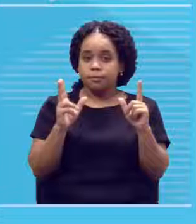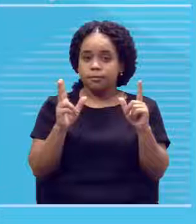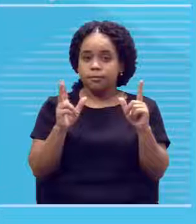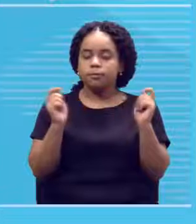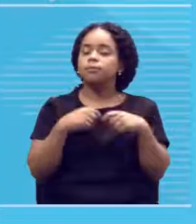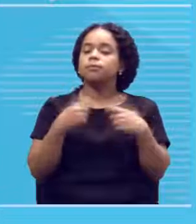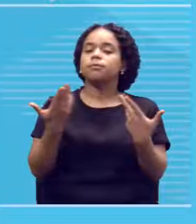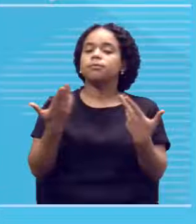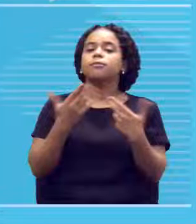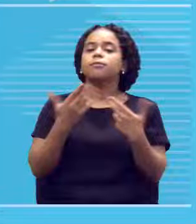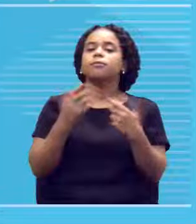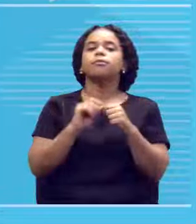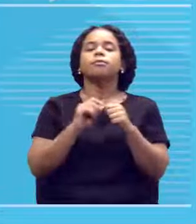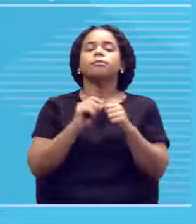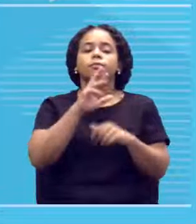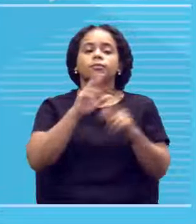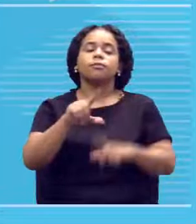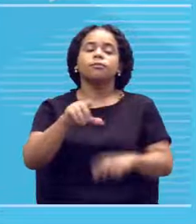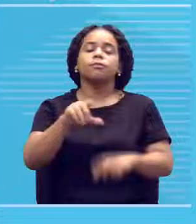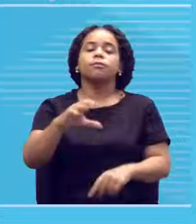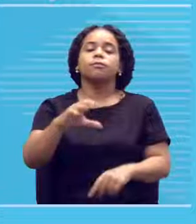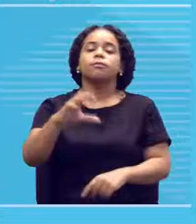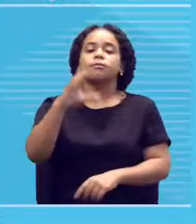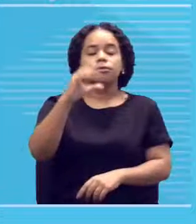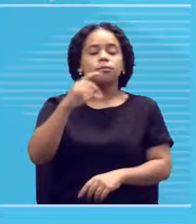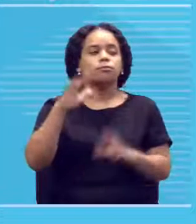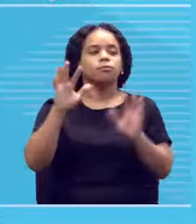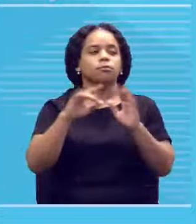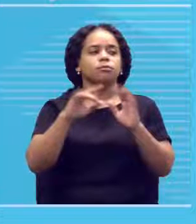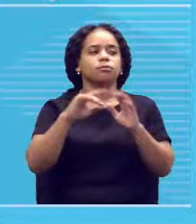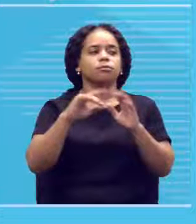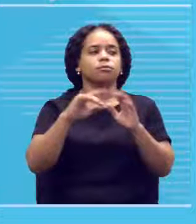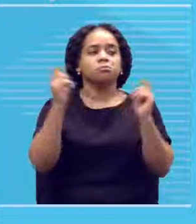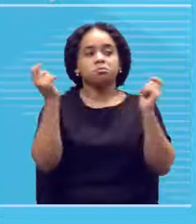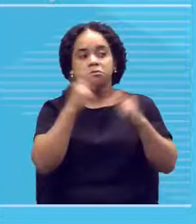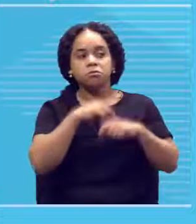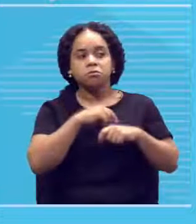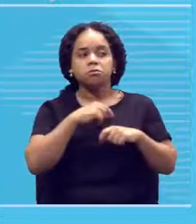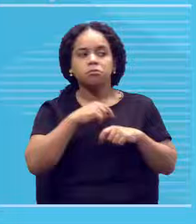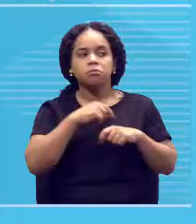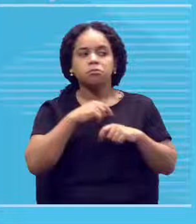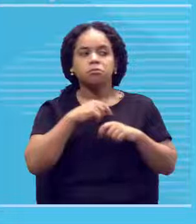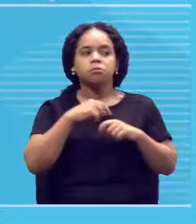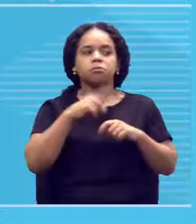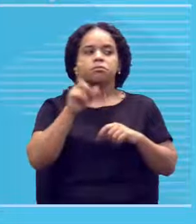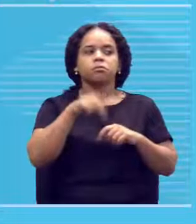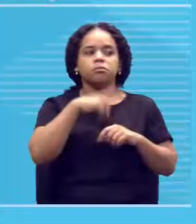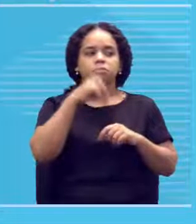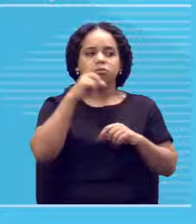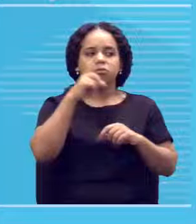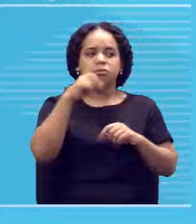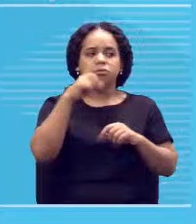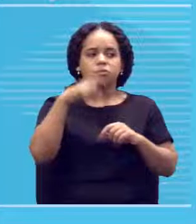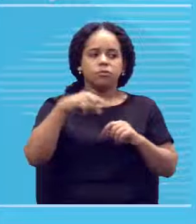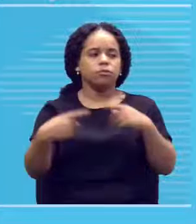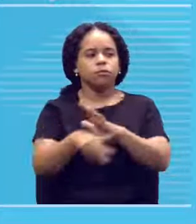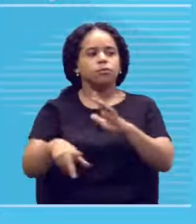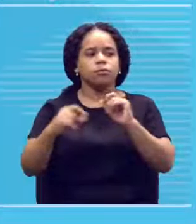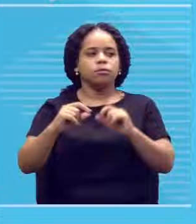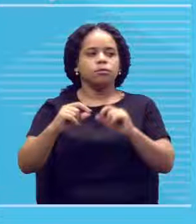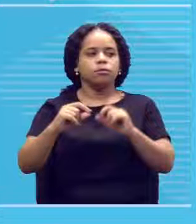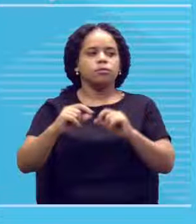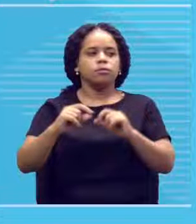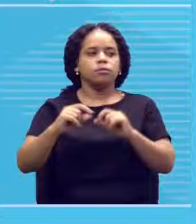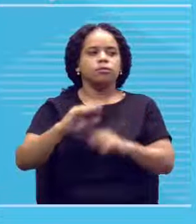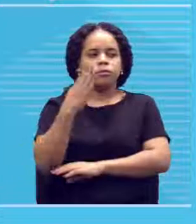e não fazer letras e talvez seja adiado o jogo entre Botafogo e Flamengo é porque o